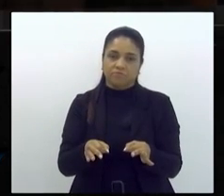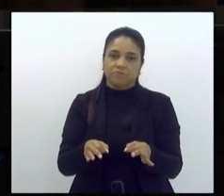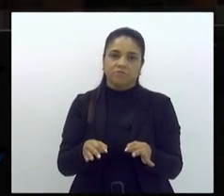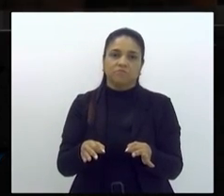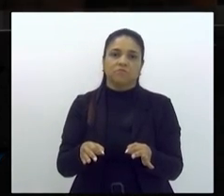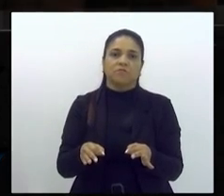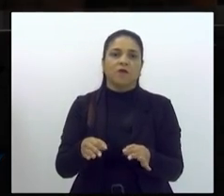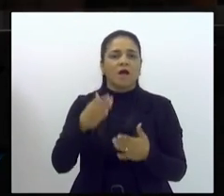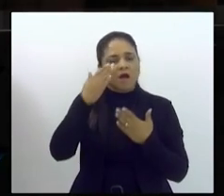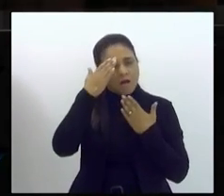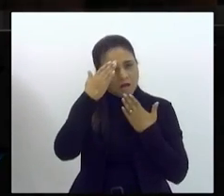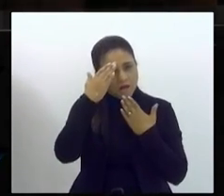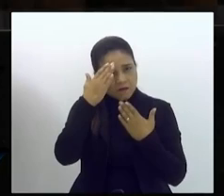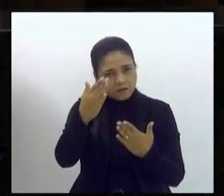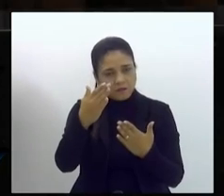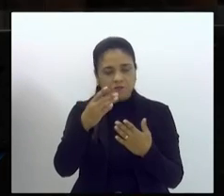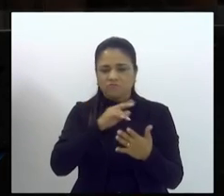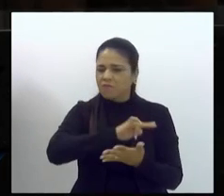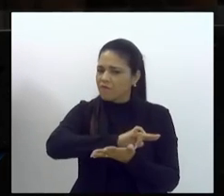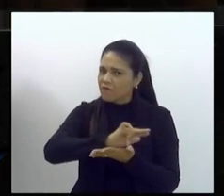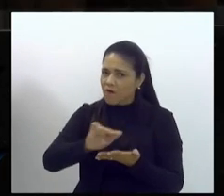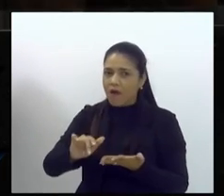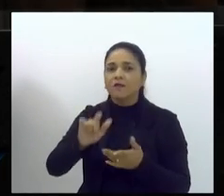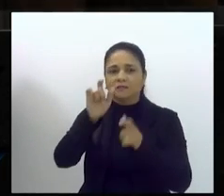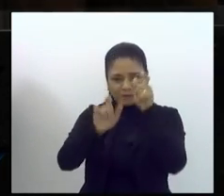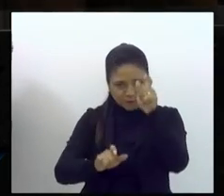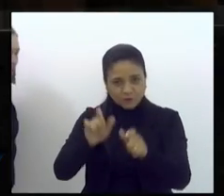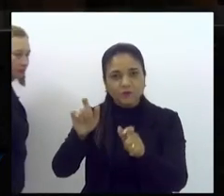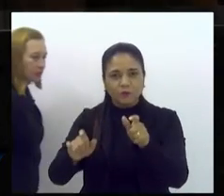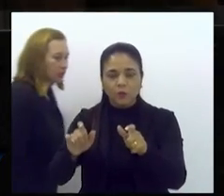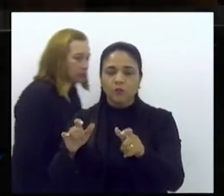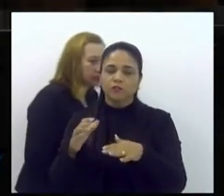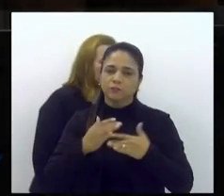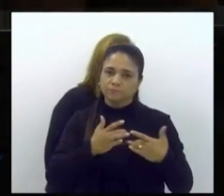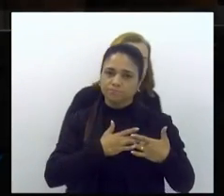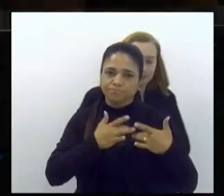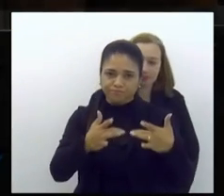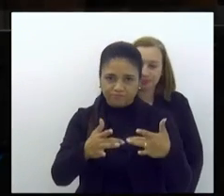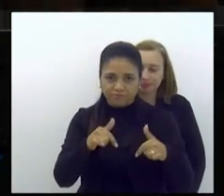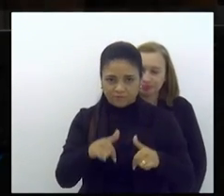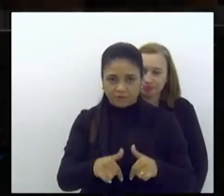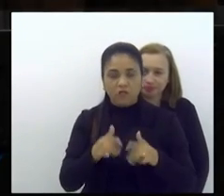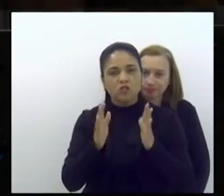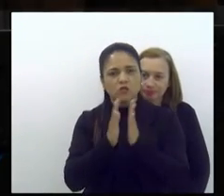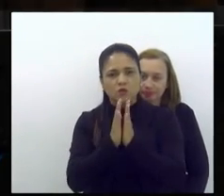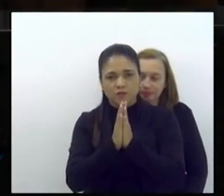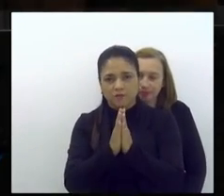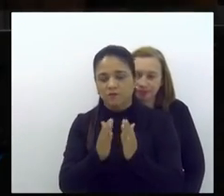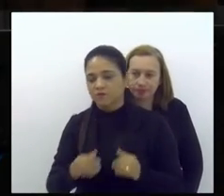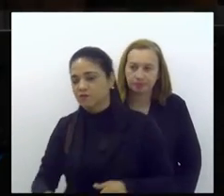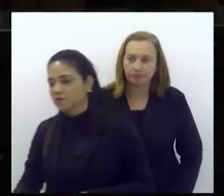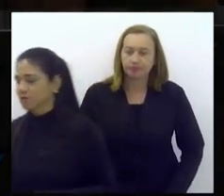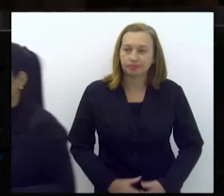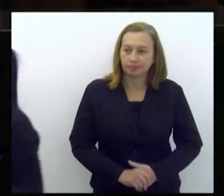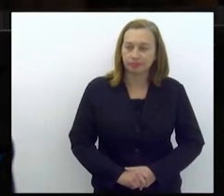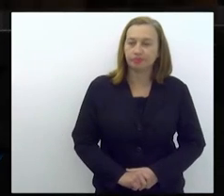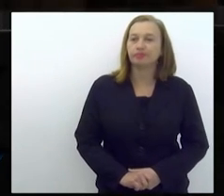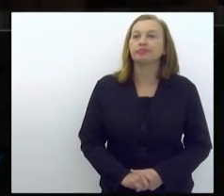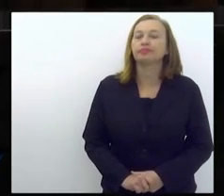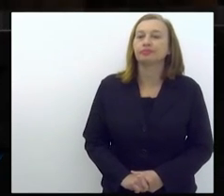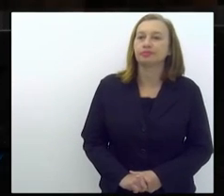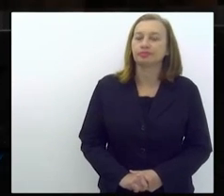as inúmeras manifestações de solidariedade e todas as orações todas as orações